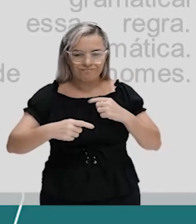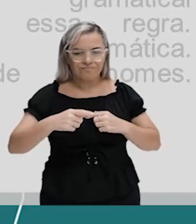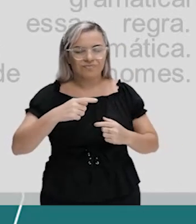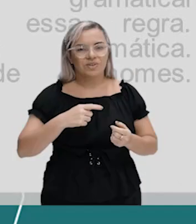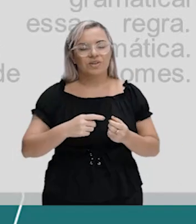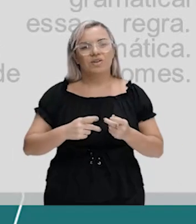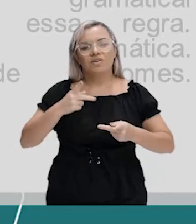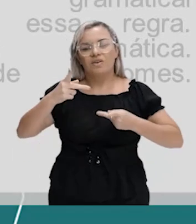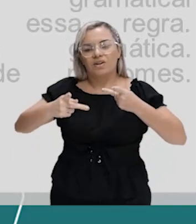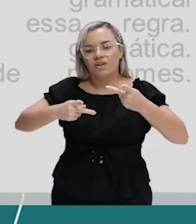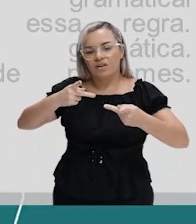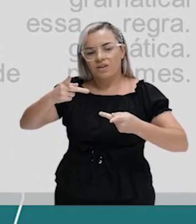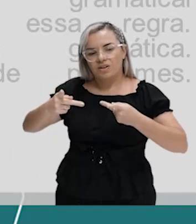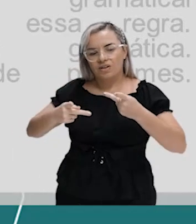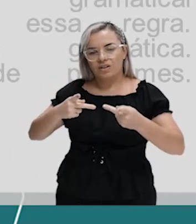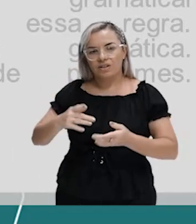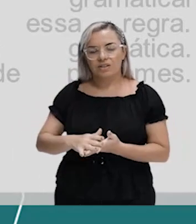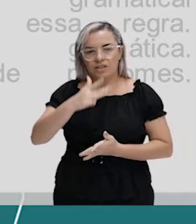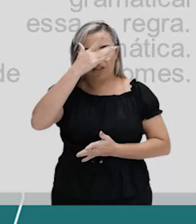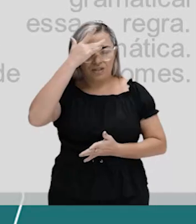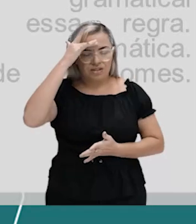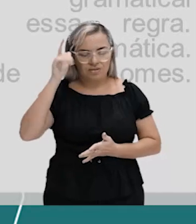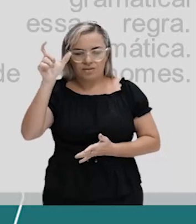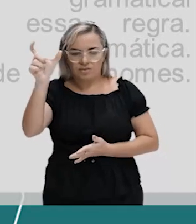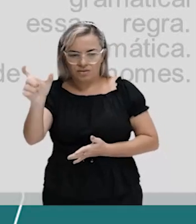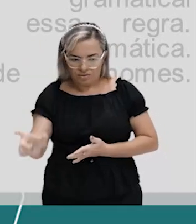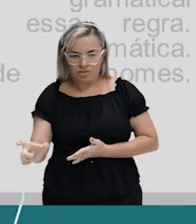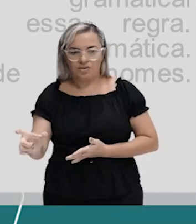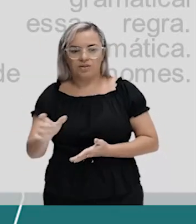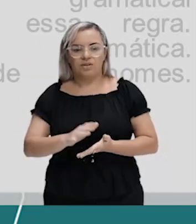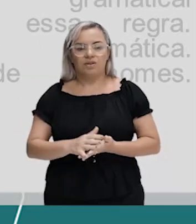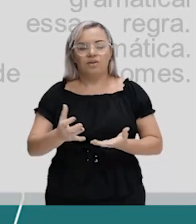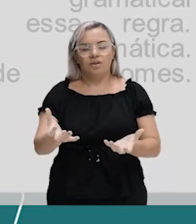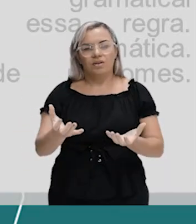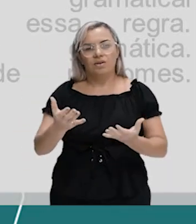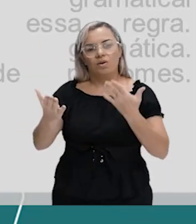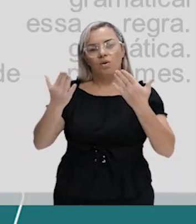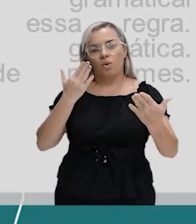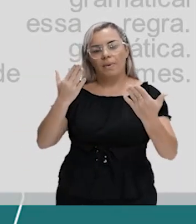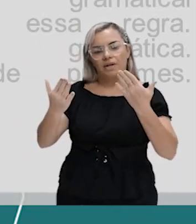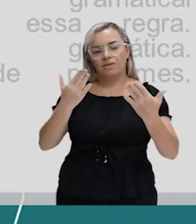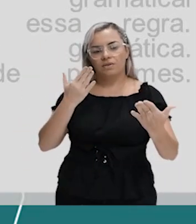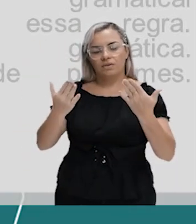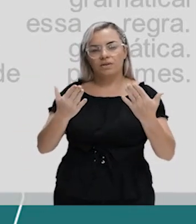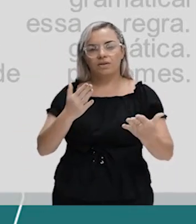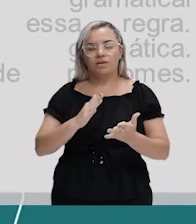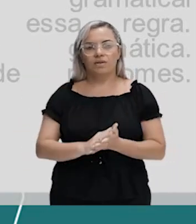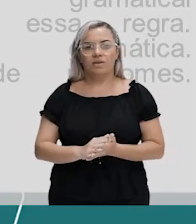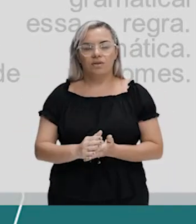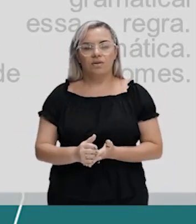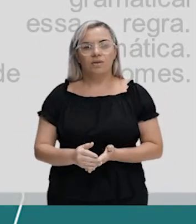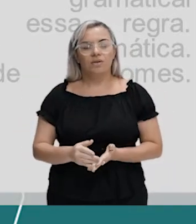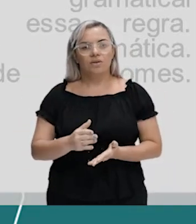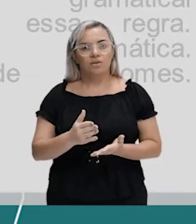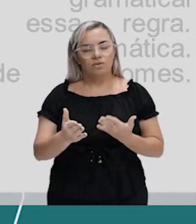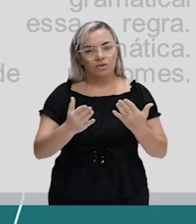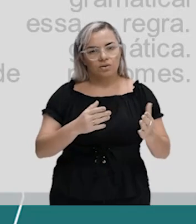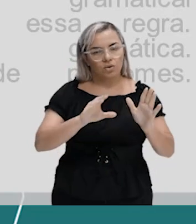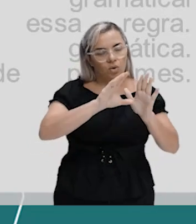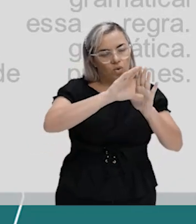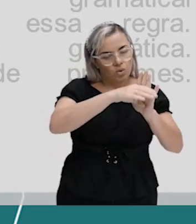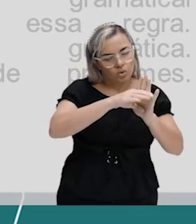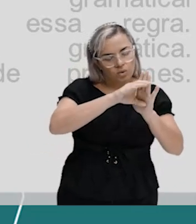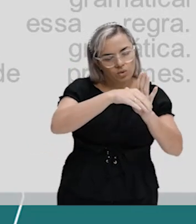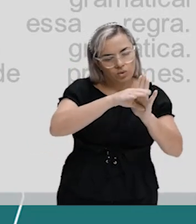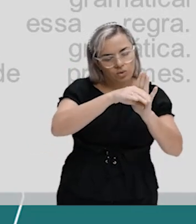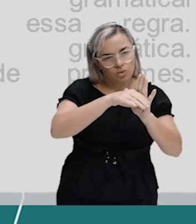a fala dos personagens. Então, ele quer que a gente faça uma comparação entre esse conceito que foi dado